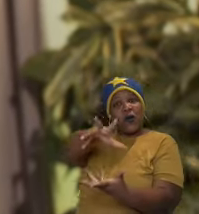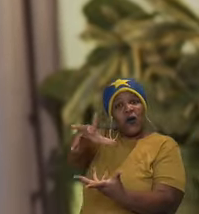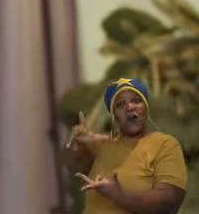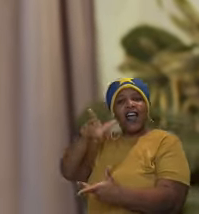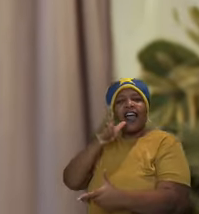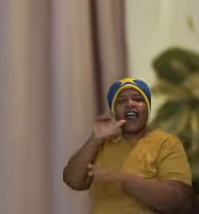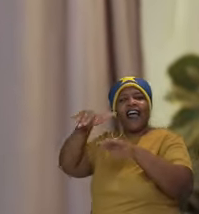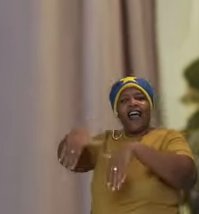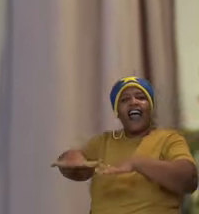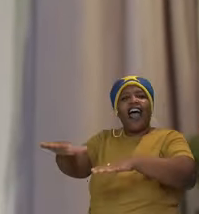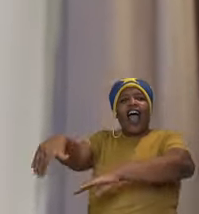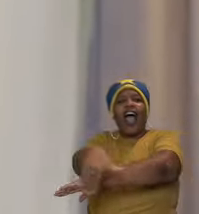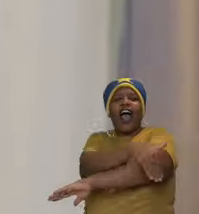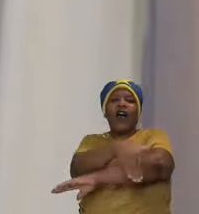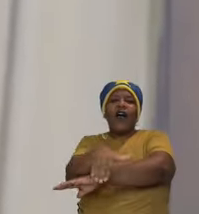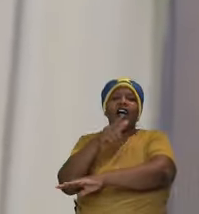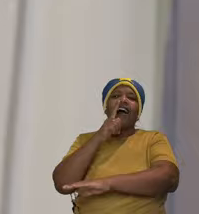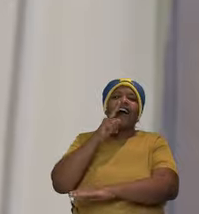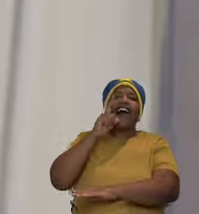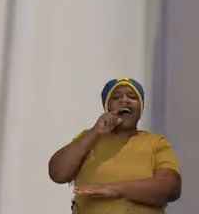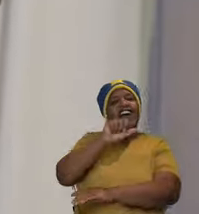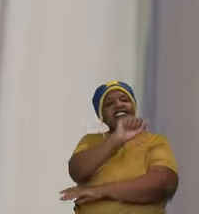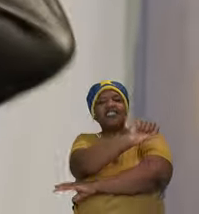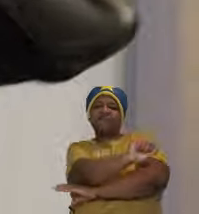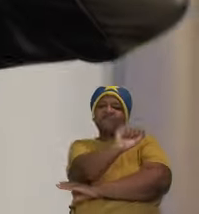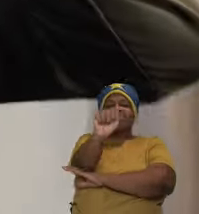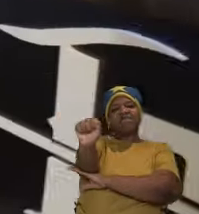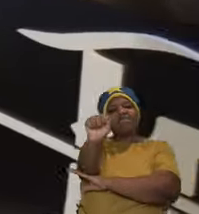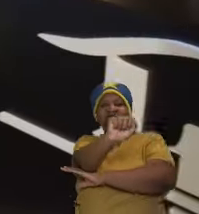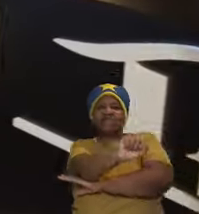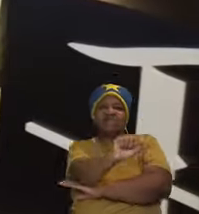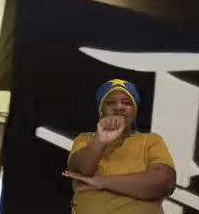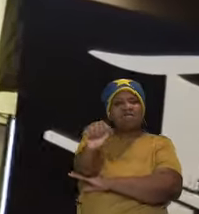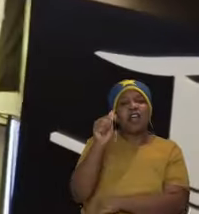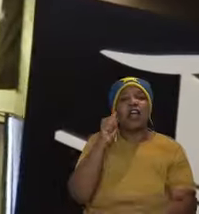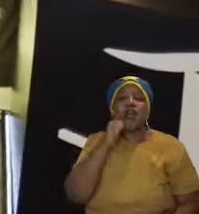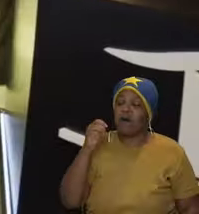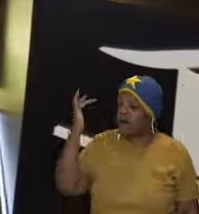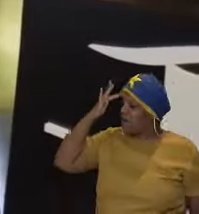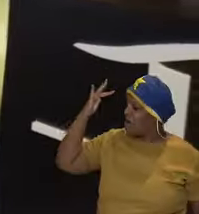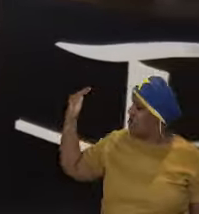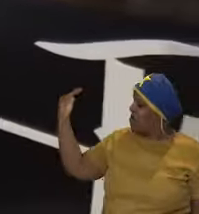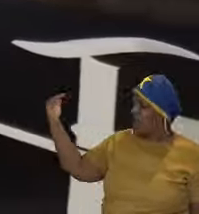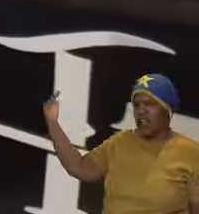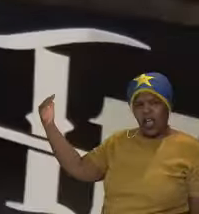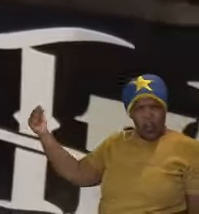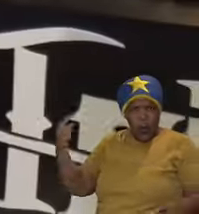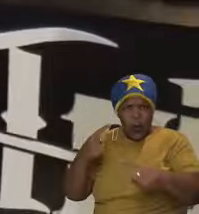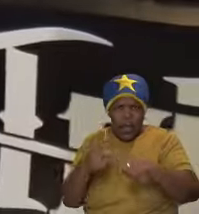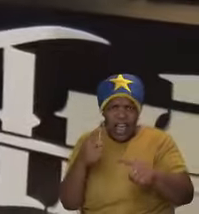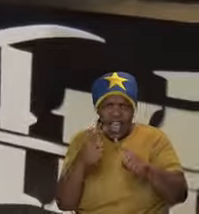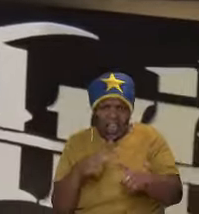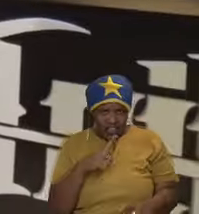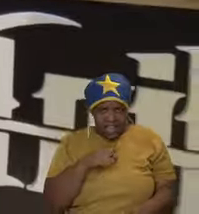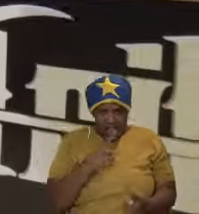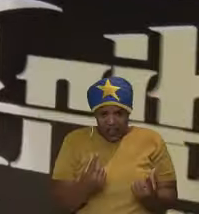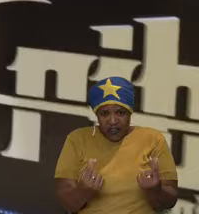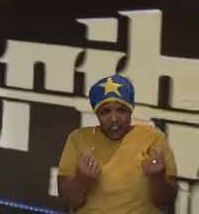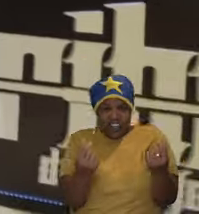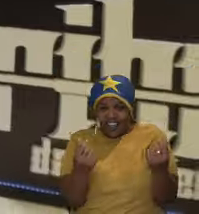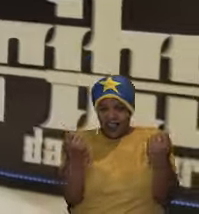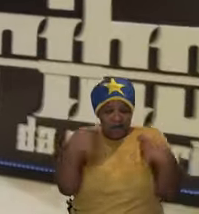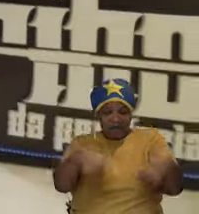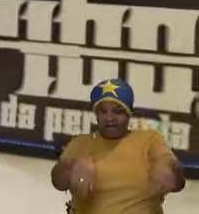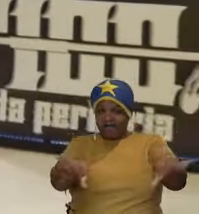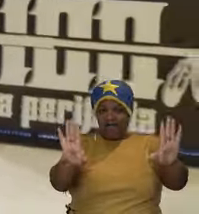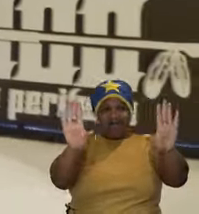a rua vira mar. Meu carro viria de minha mina popstar. Porque eu tenho que o dinheiro não pode